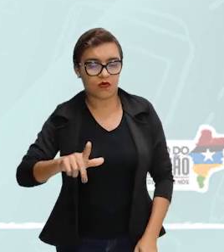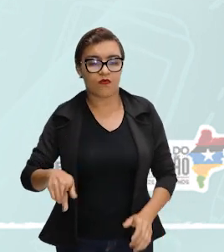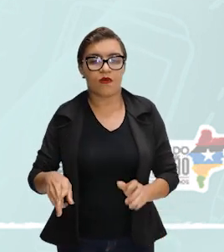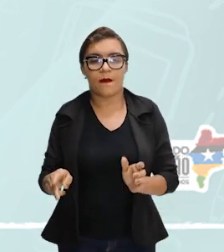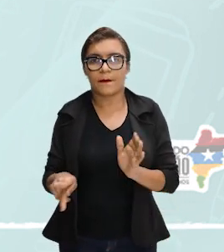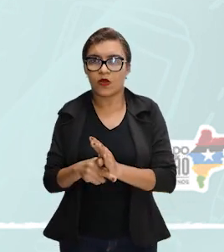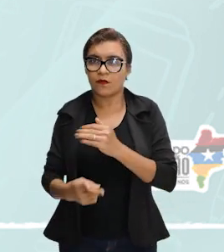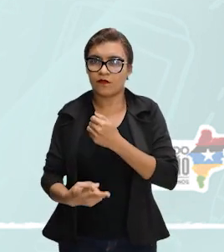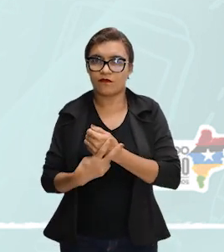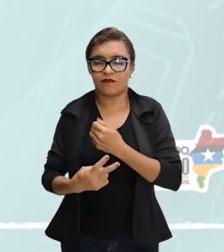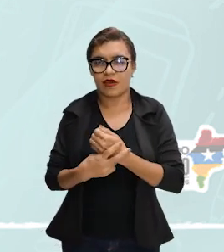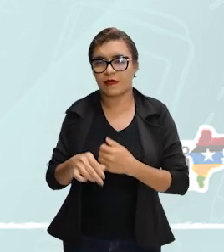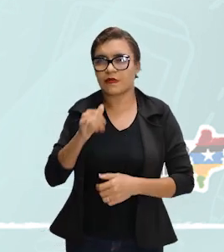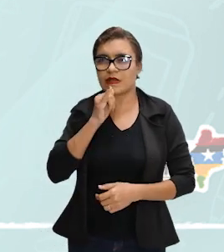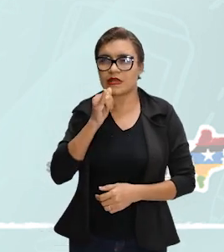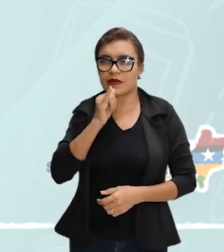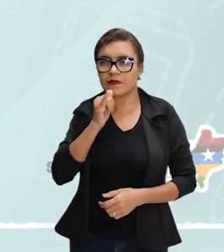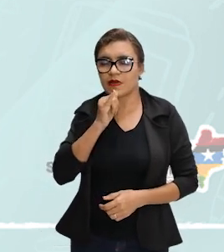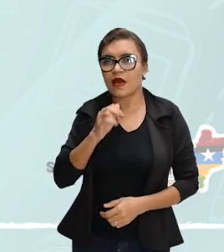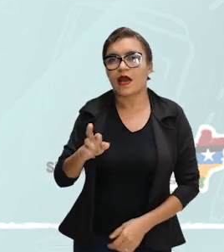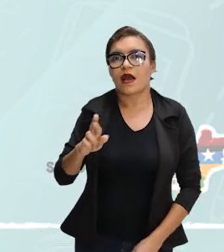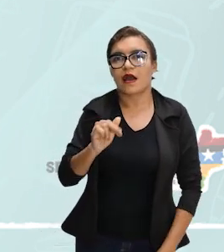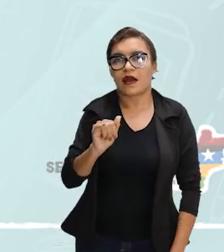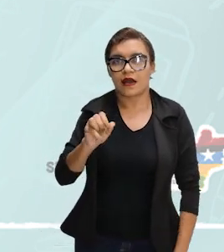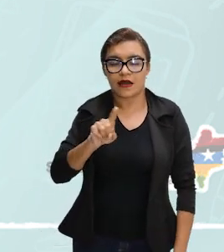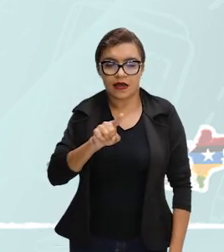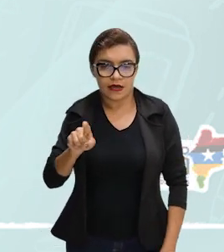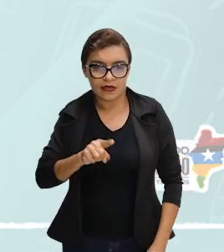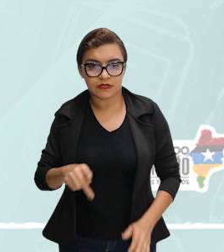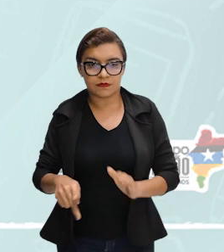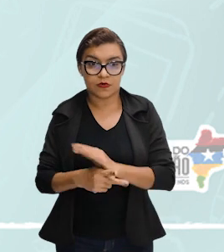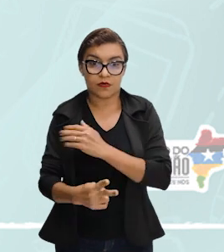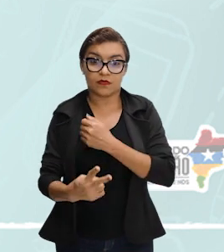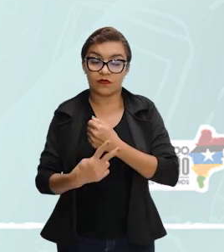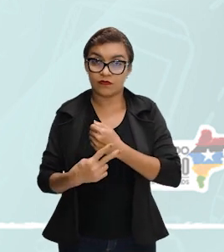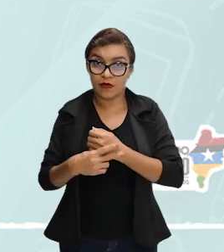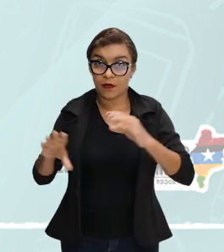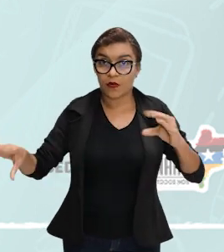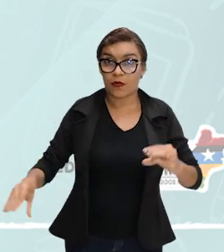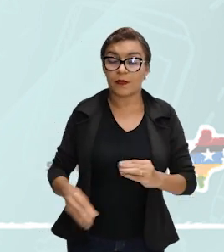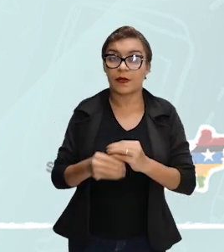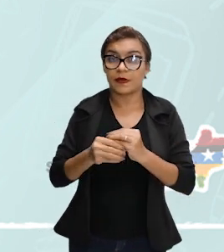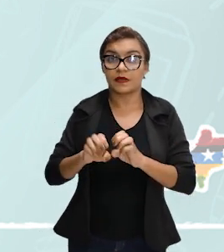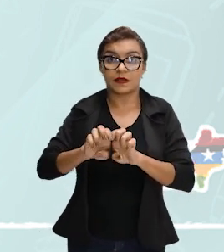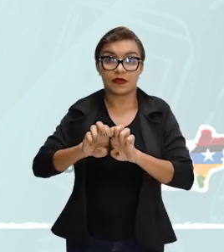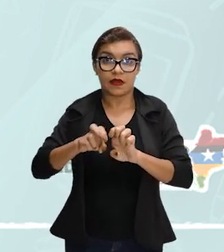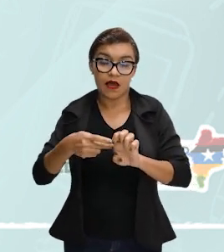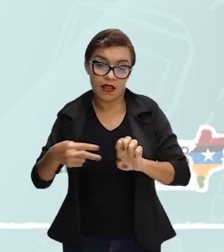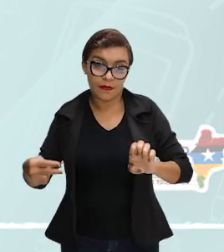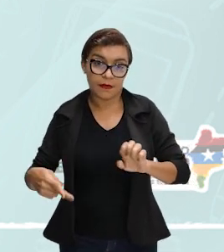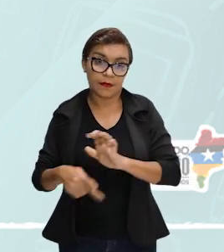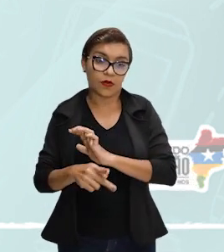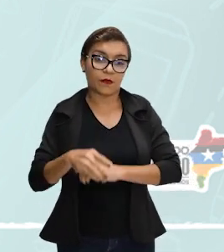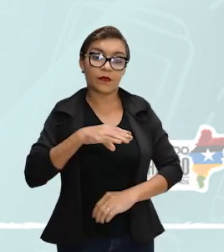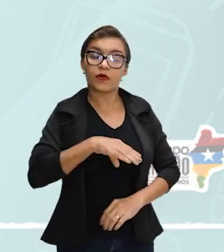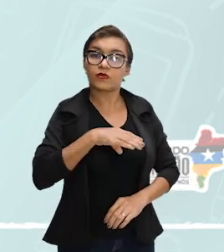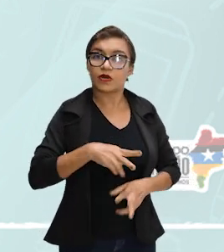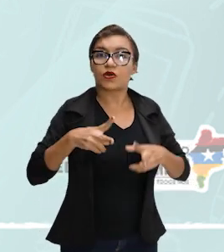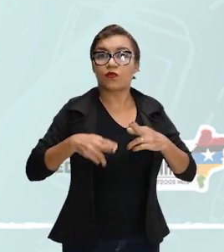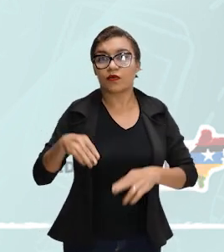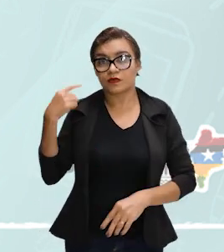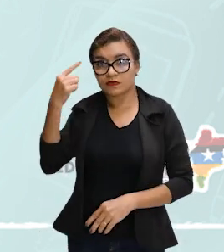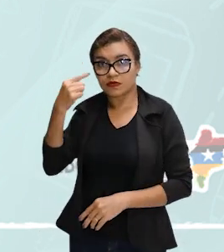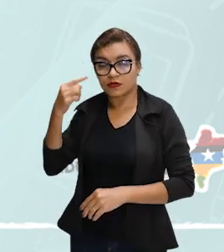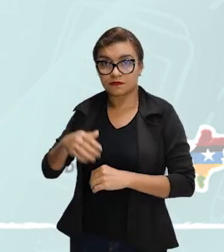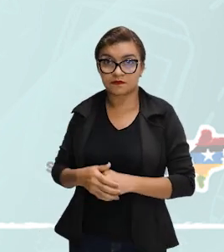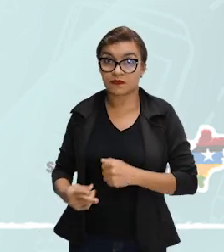Lembra? Raiz do verbo, e aí a gente complementa com os demais elementos, tá? No português, a mesma coisa em espanhol.